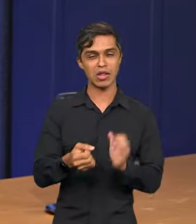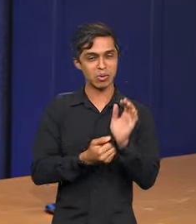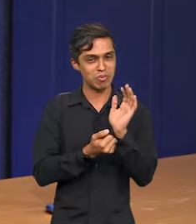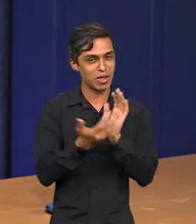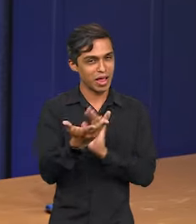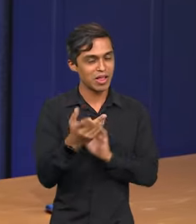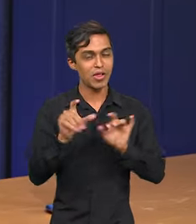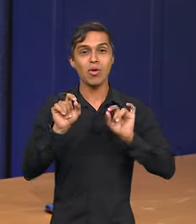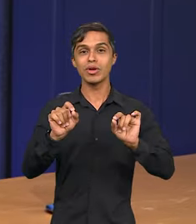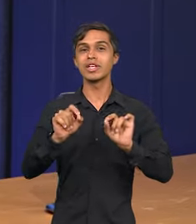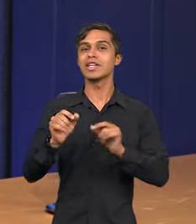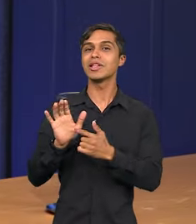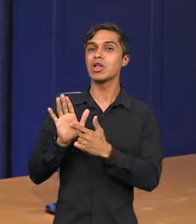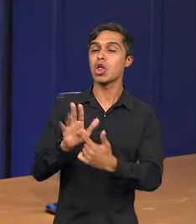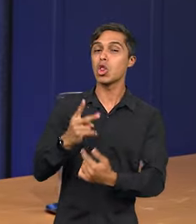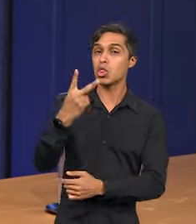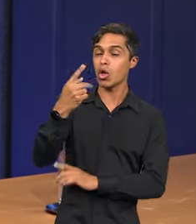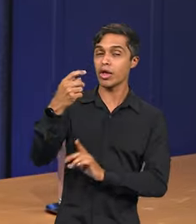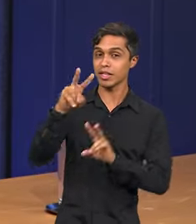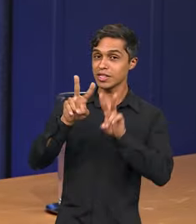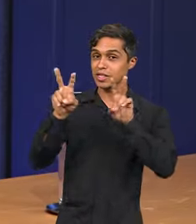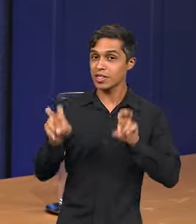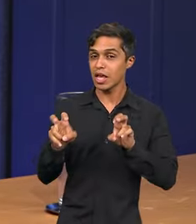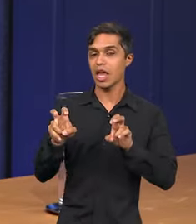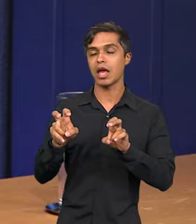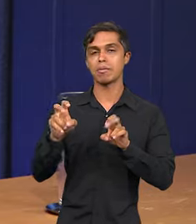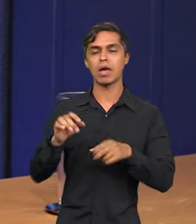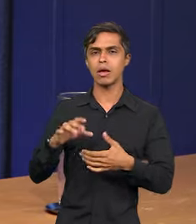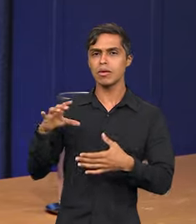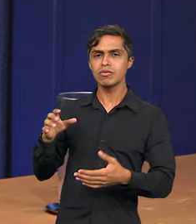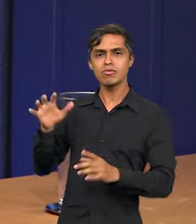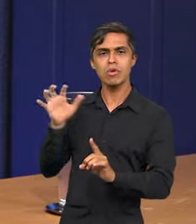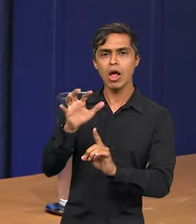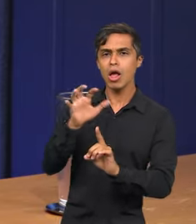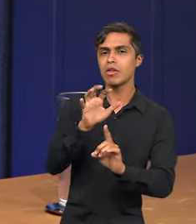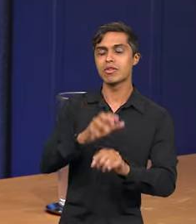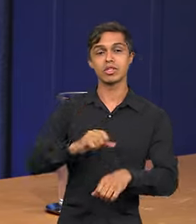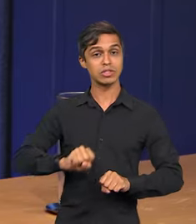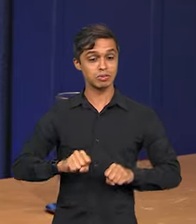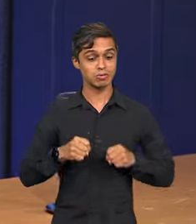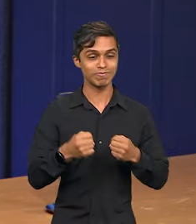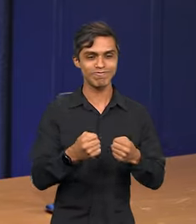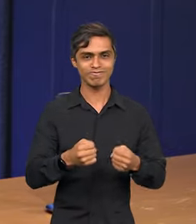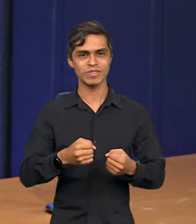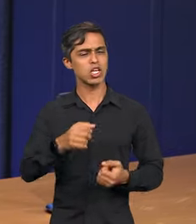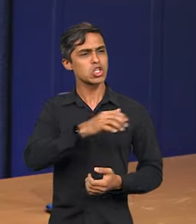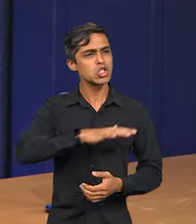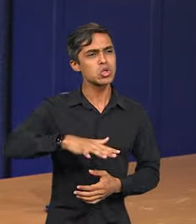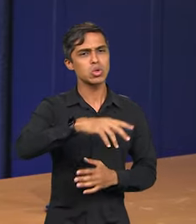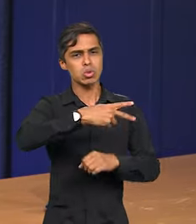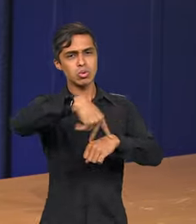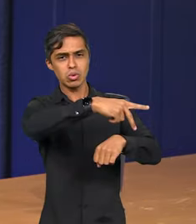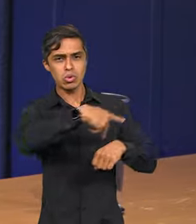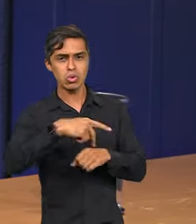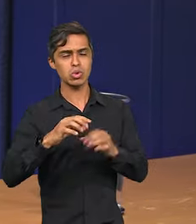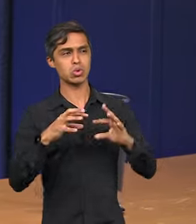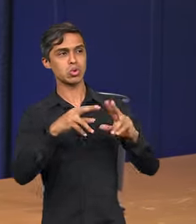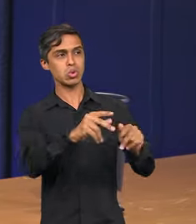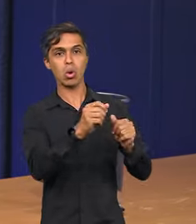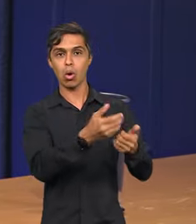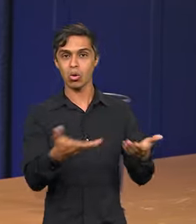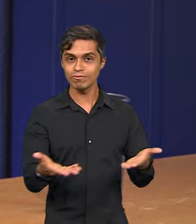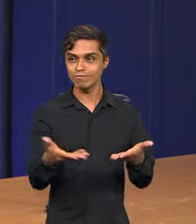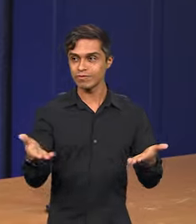vamos trazer dois temas que estão entre os que provocam maior engajamento em todos os países que fazem